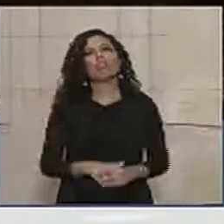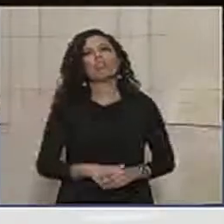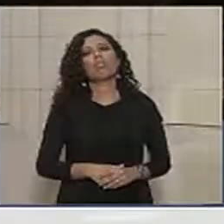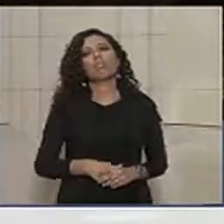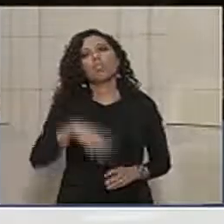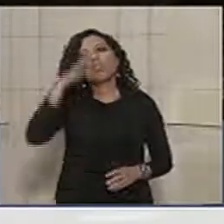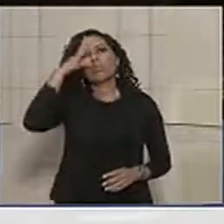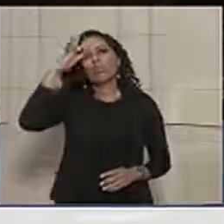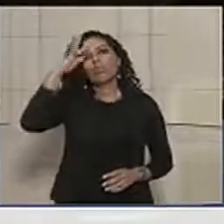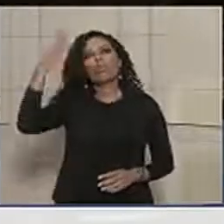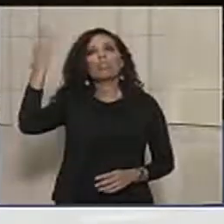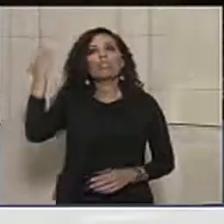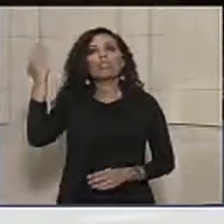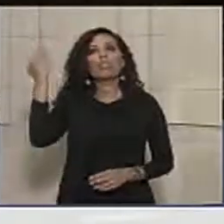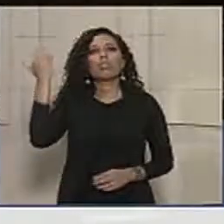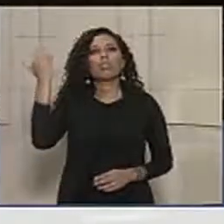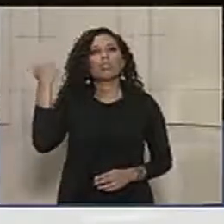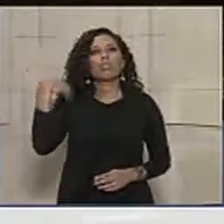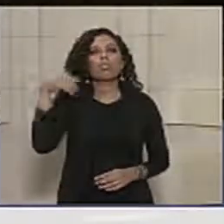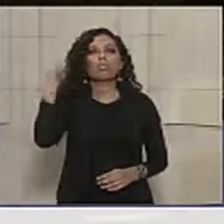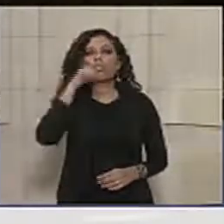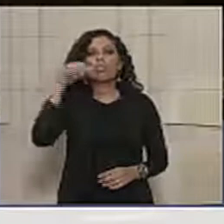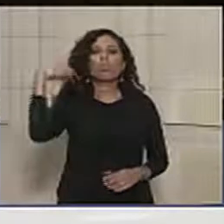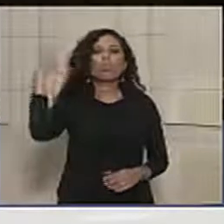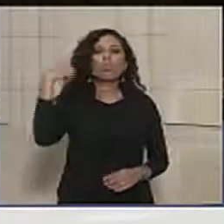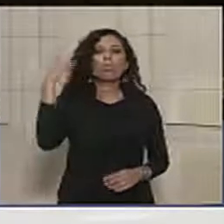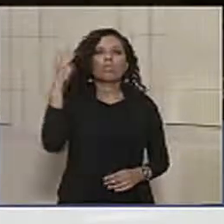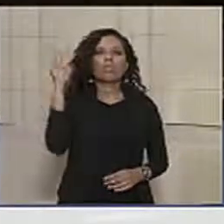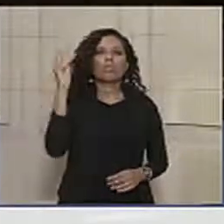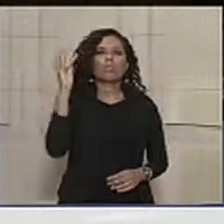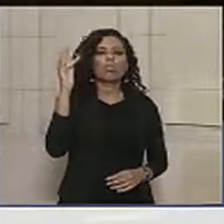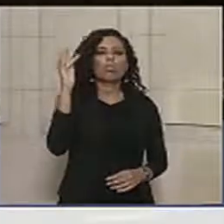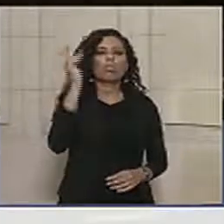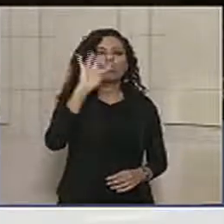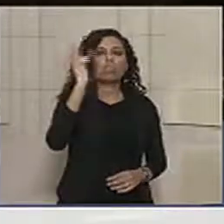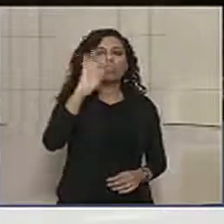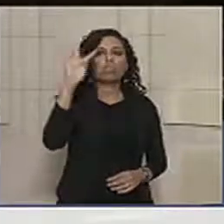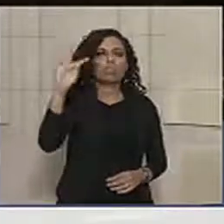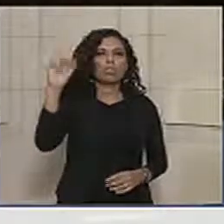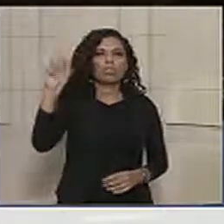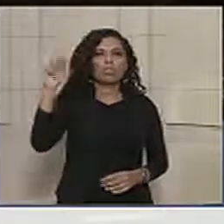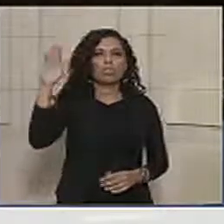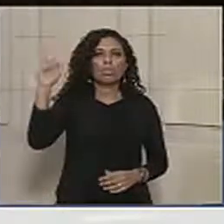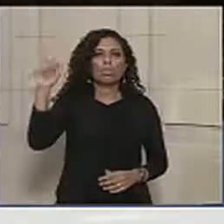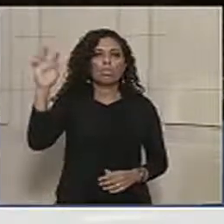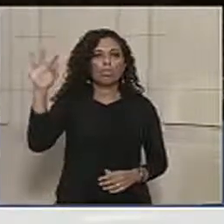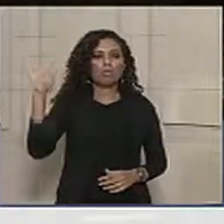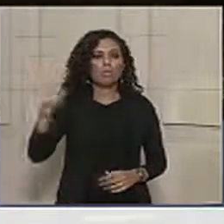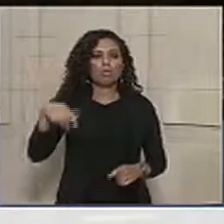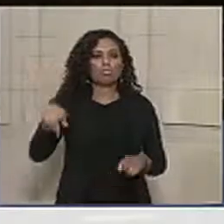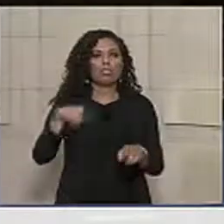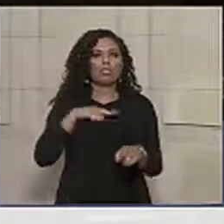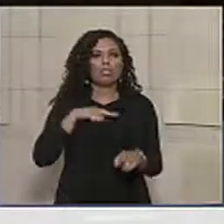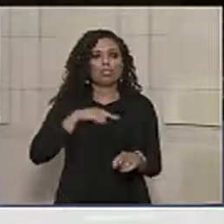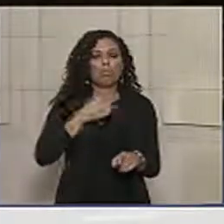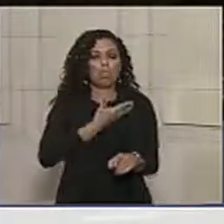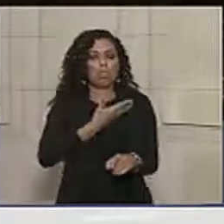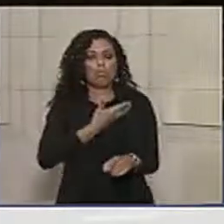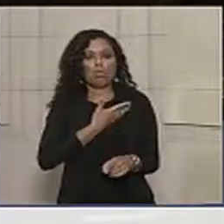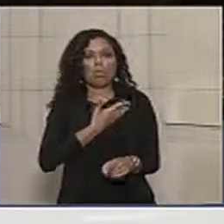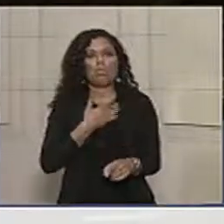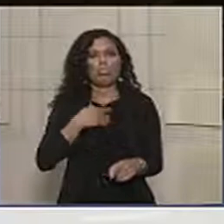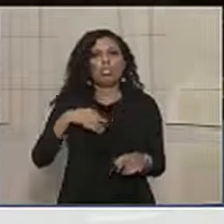Na quarta-feira passada, a deputada federal Tabata Amaral, minha grande amiga e também do movimento